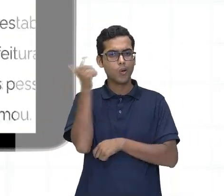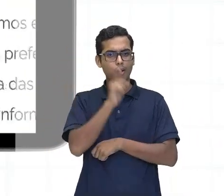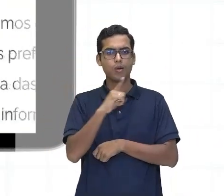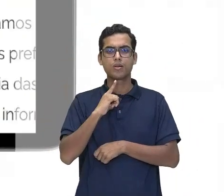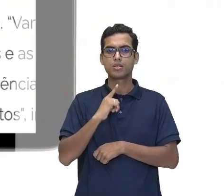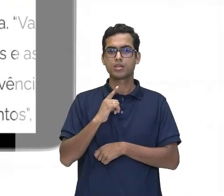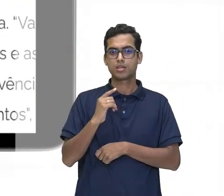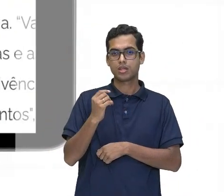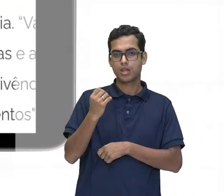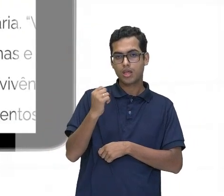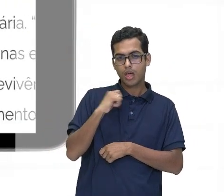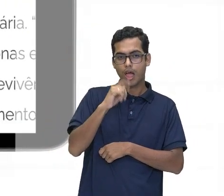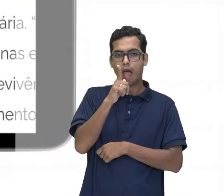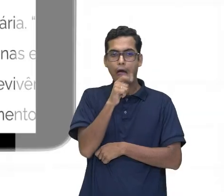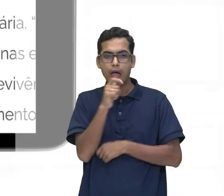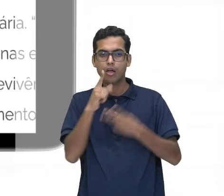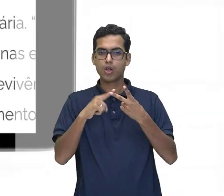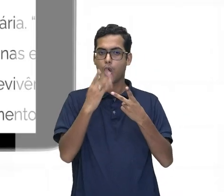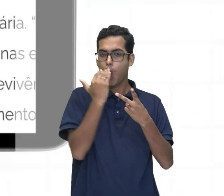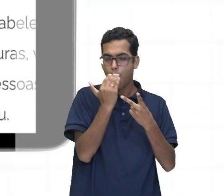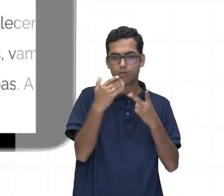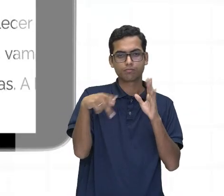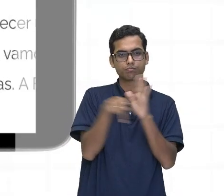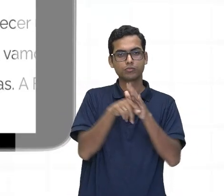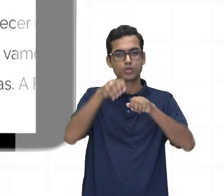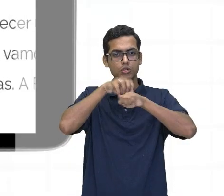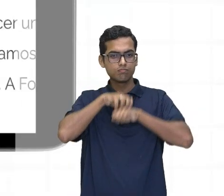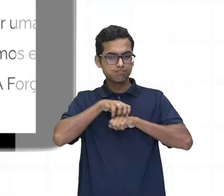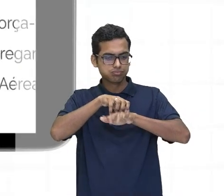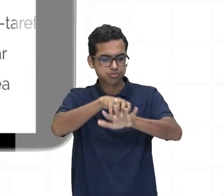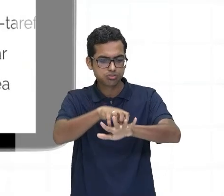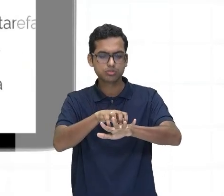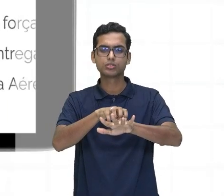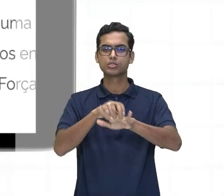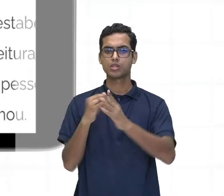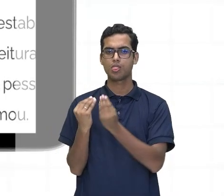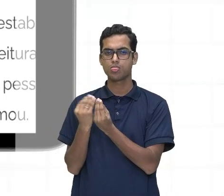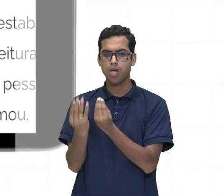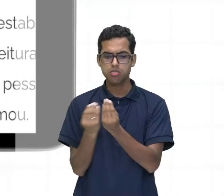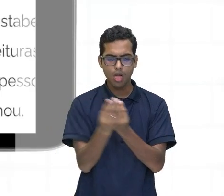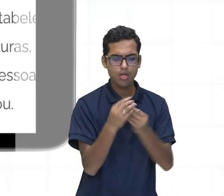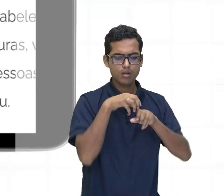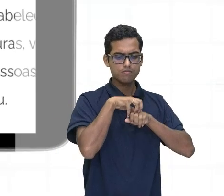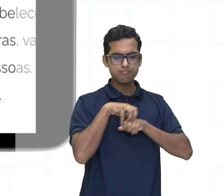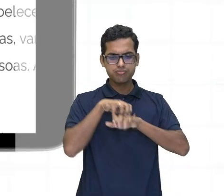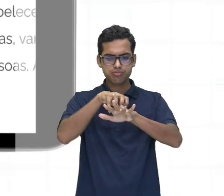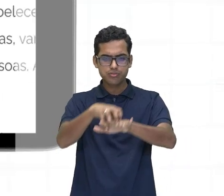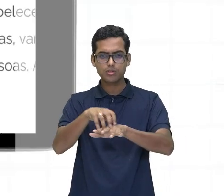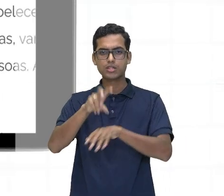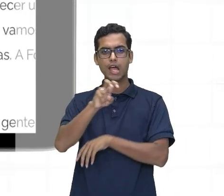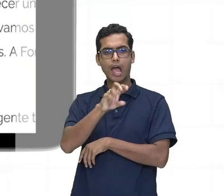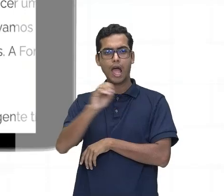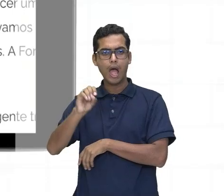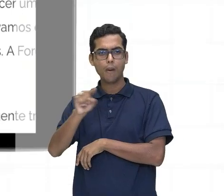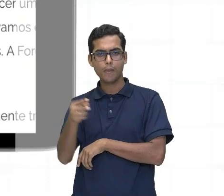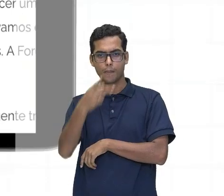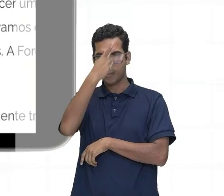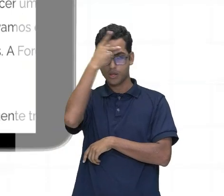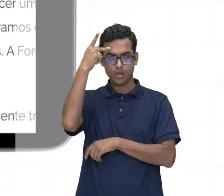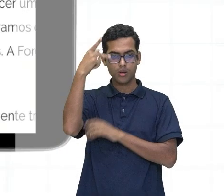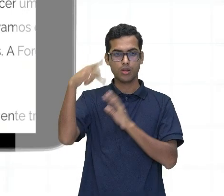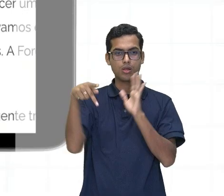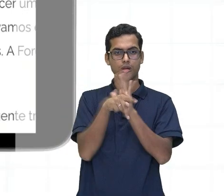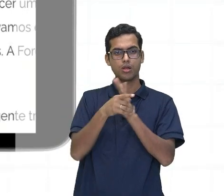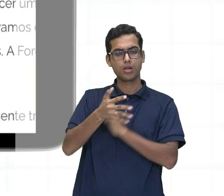de 500 mil pessoas no estado. No norte do país, o transporte é principalmente por via fluvial. Ou seja, traz informações, mas, ao